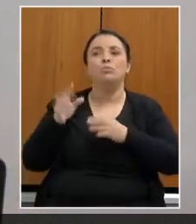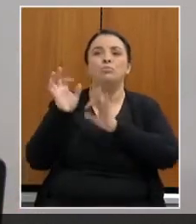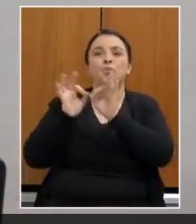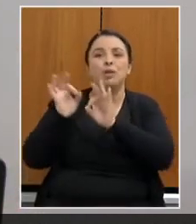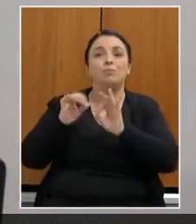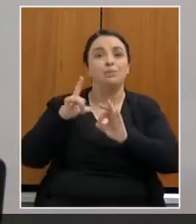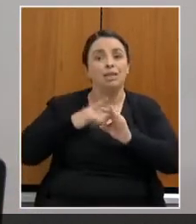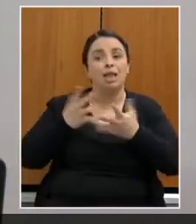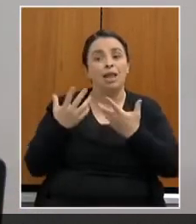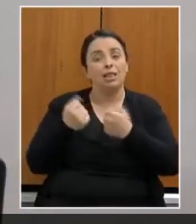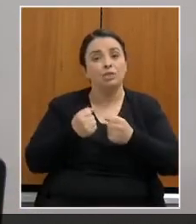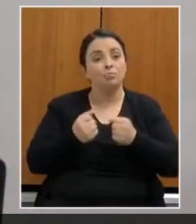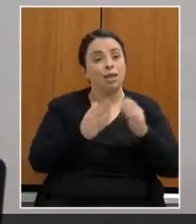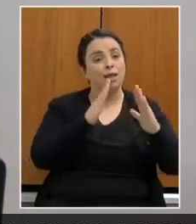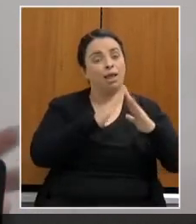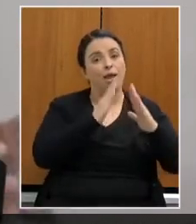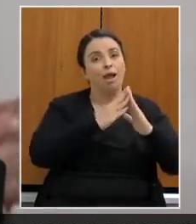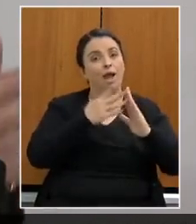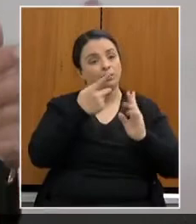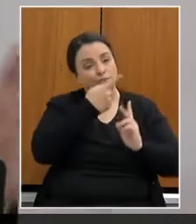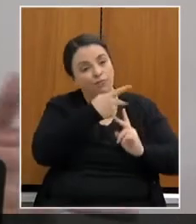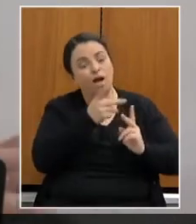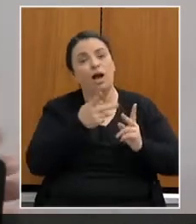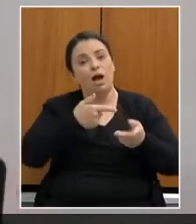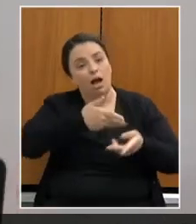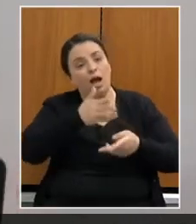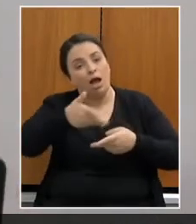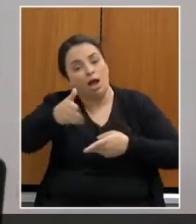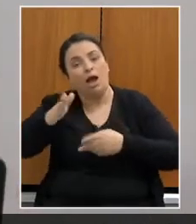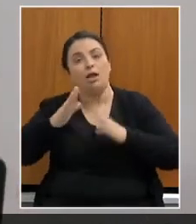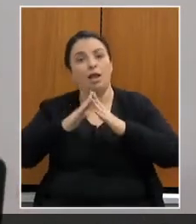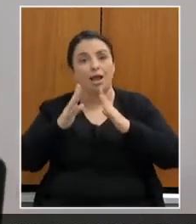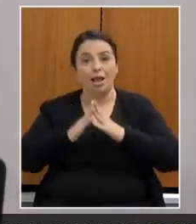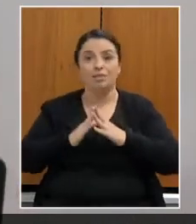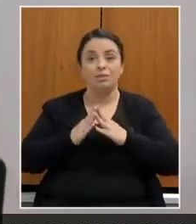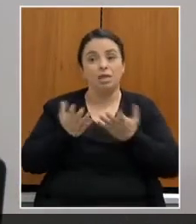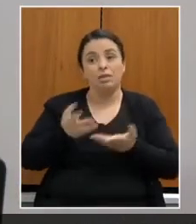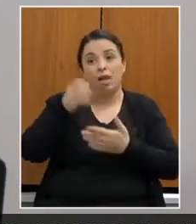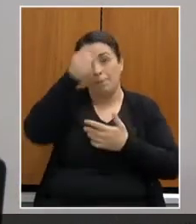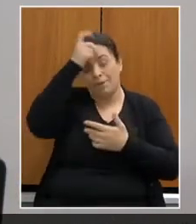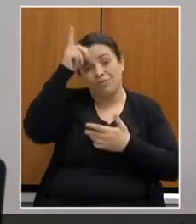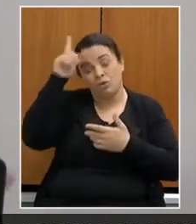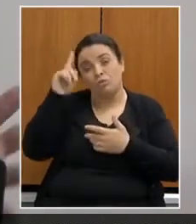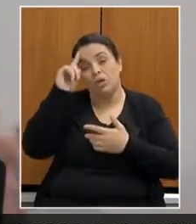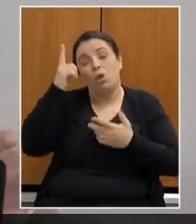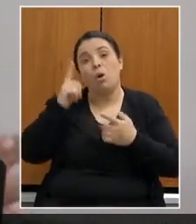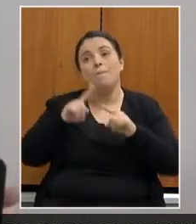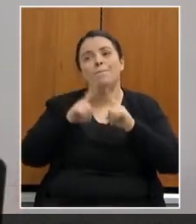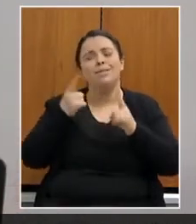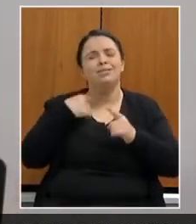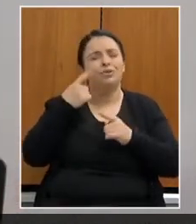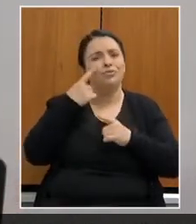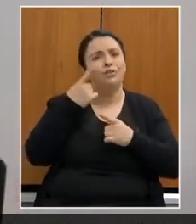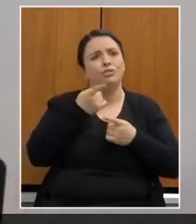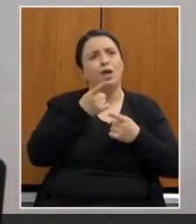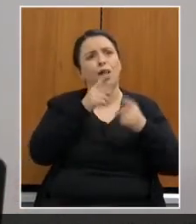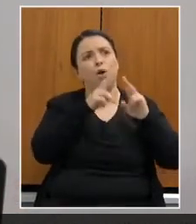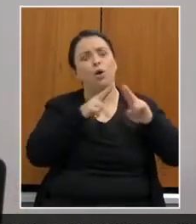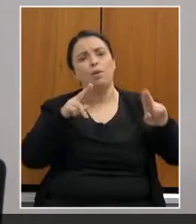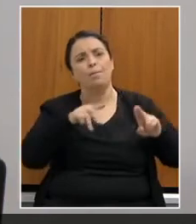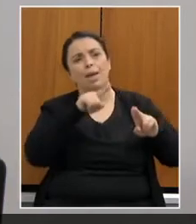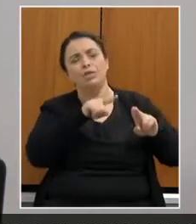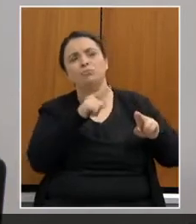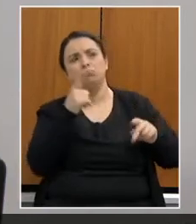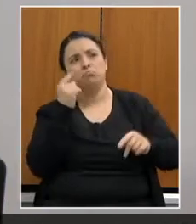de atendimento domiciliar, criado pelas prefeituras. Mas eu vejo a necessidade, a exemplo da Unimed lá do Norte